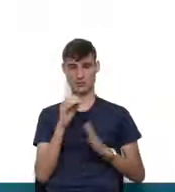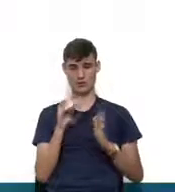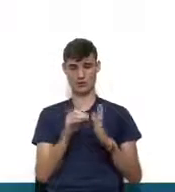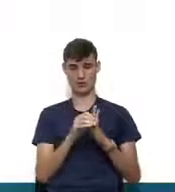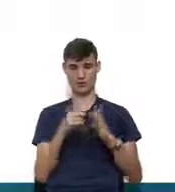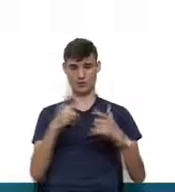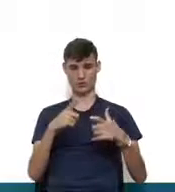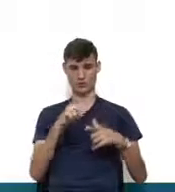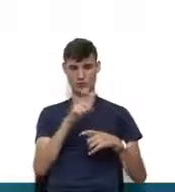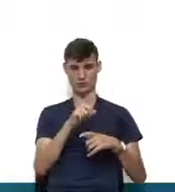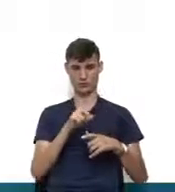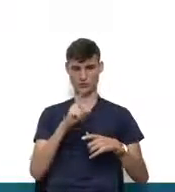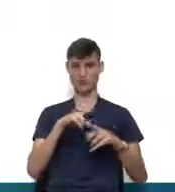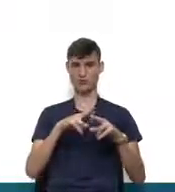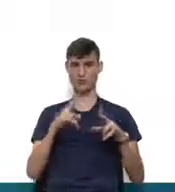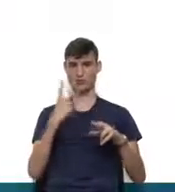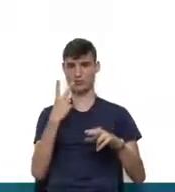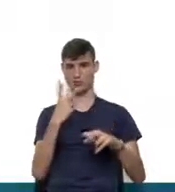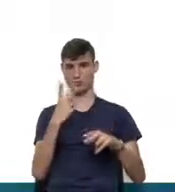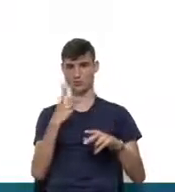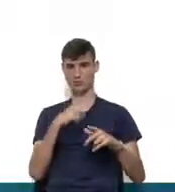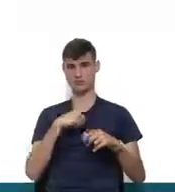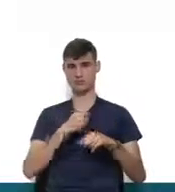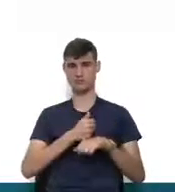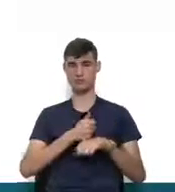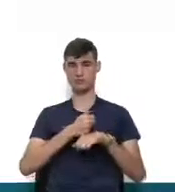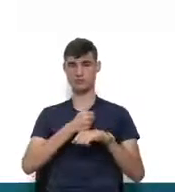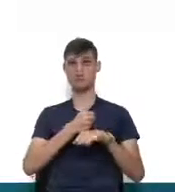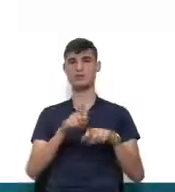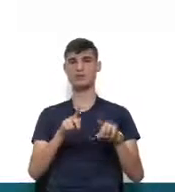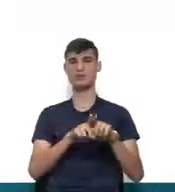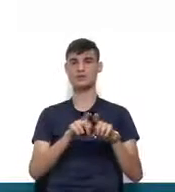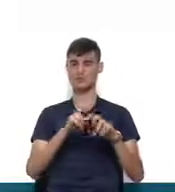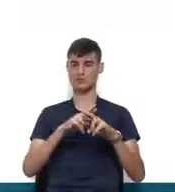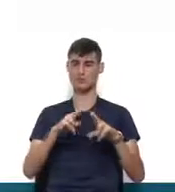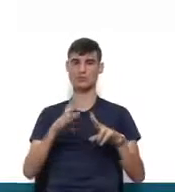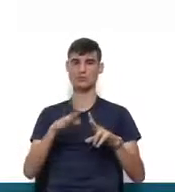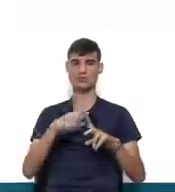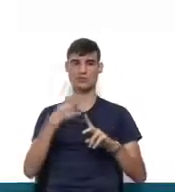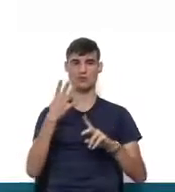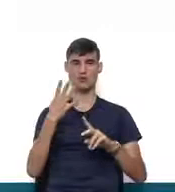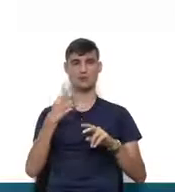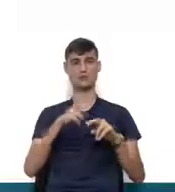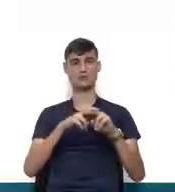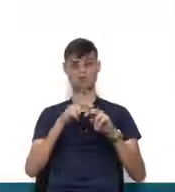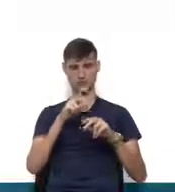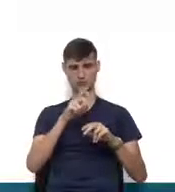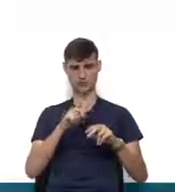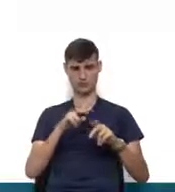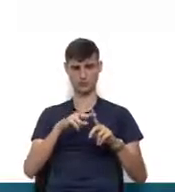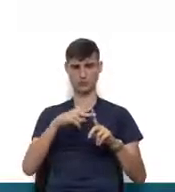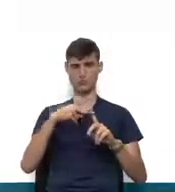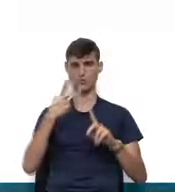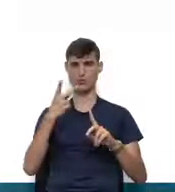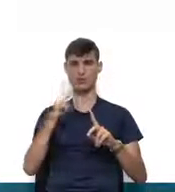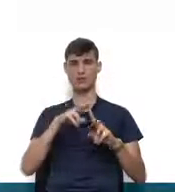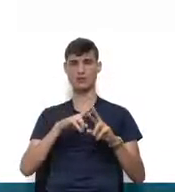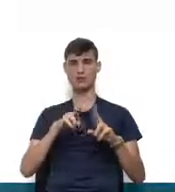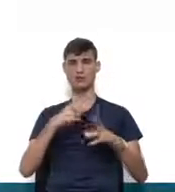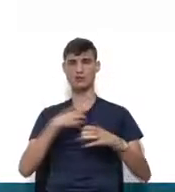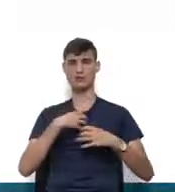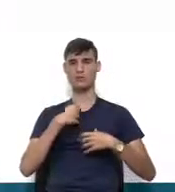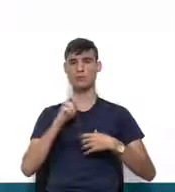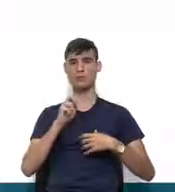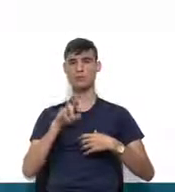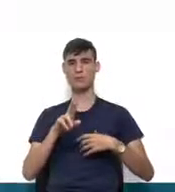lugar daqui do meu x o 2 positivo, também vai dar 4. Então, reparem que o x ao quadrado é uma função